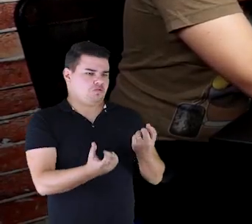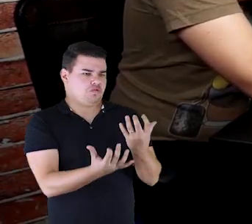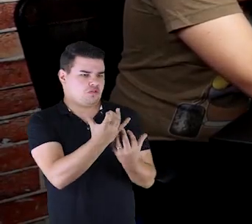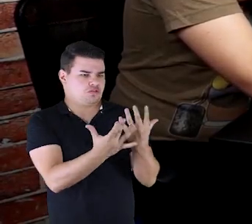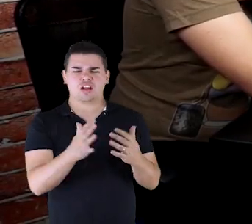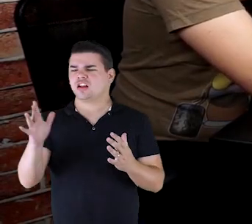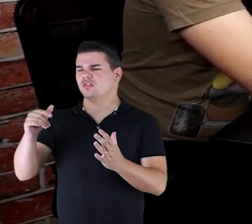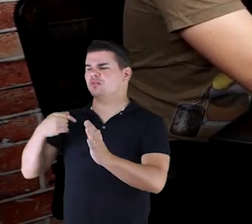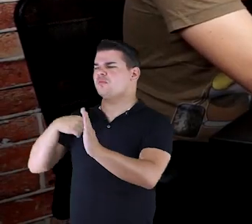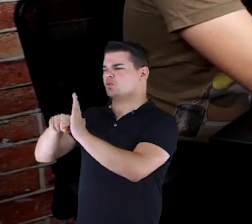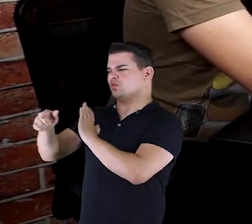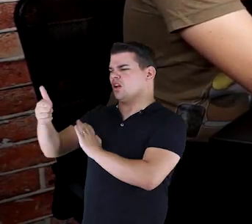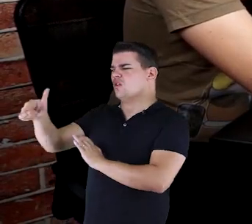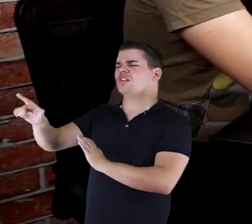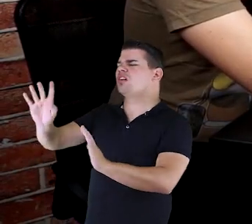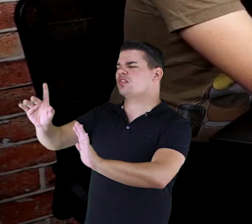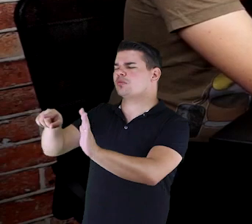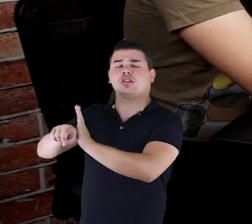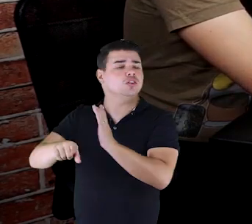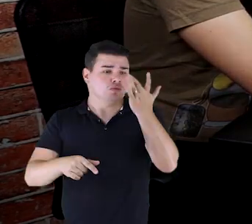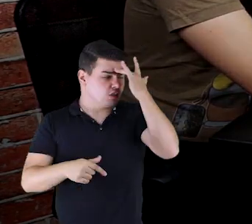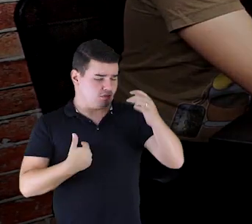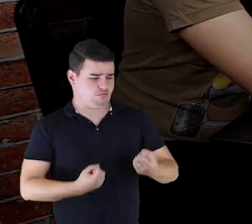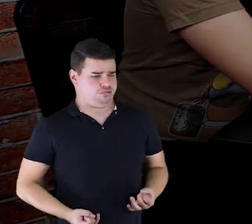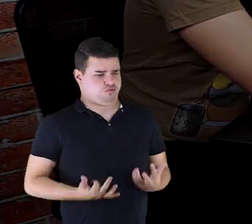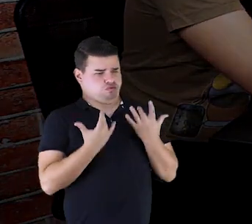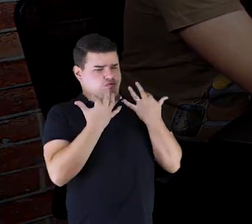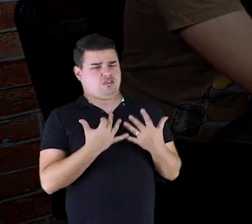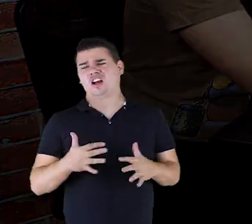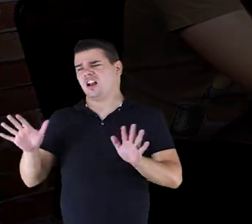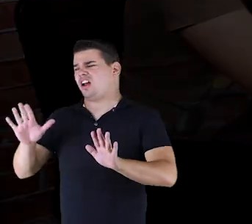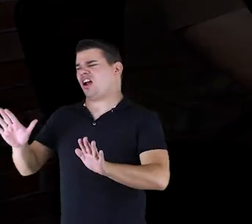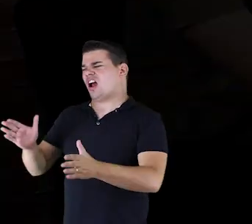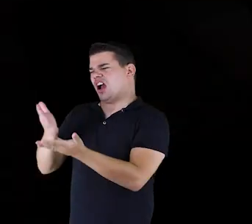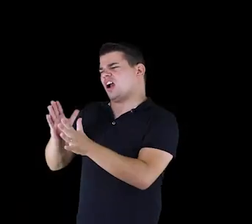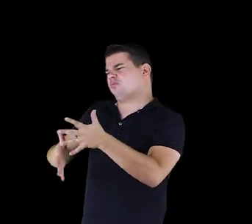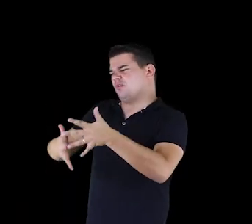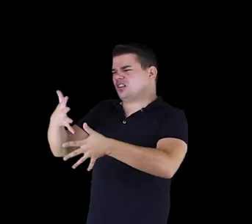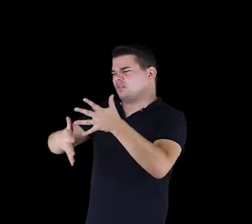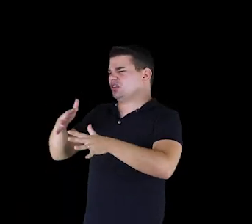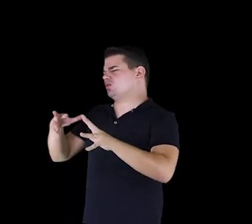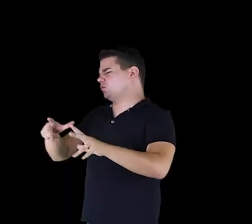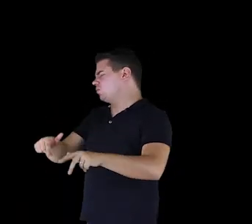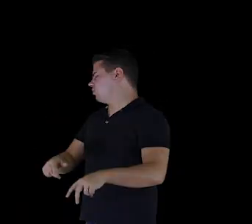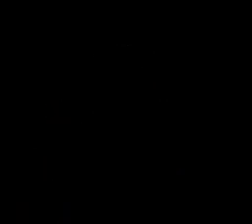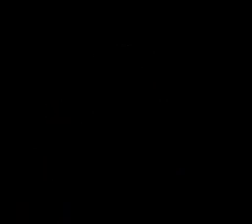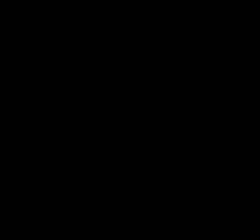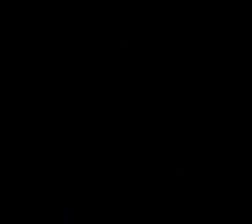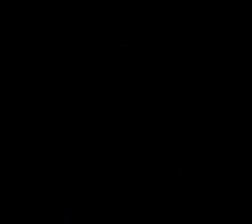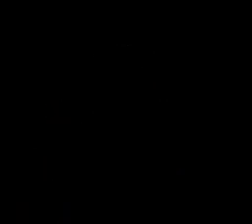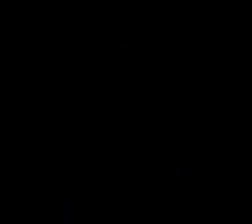Vamos fazer outra pergunta. Então, as pessoas não sabem se foi carbonizada. Aí, a iluminação diminui gradativamente.